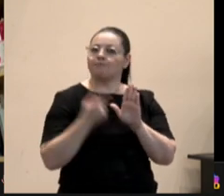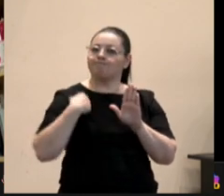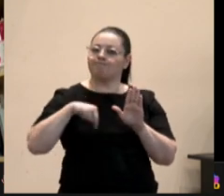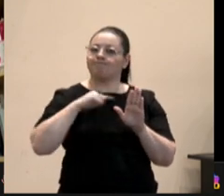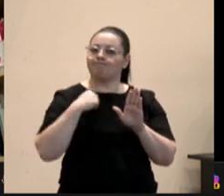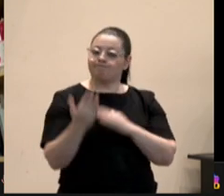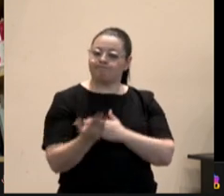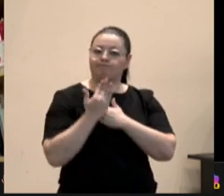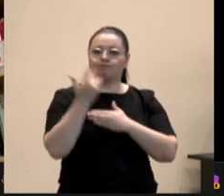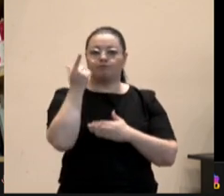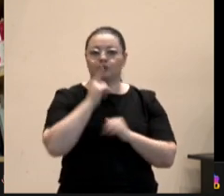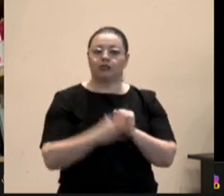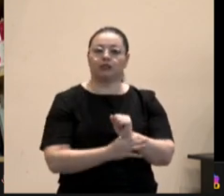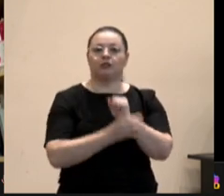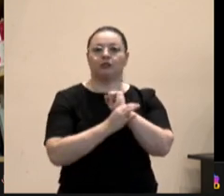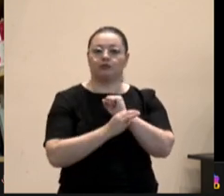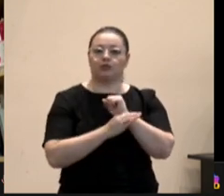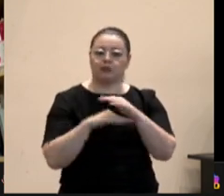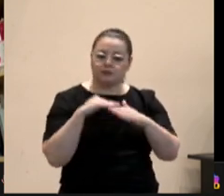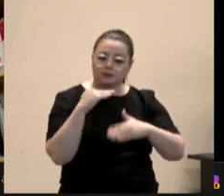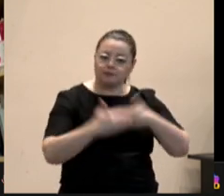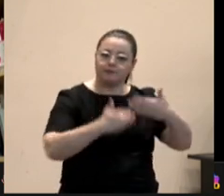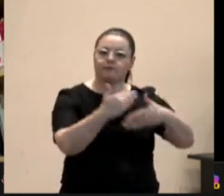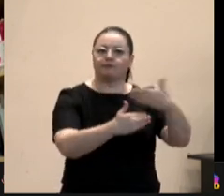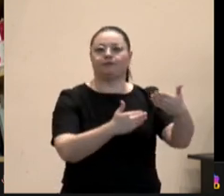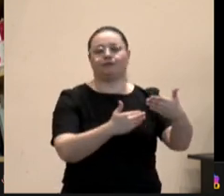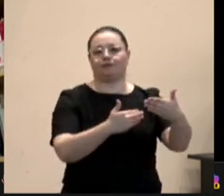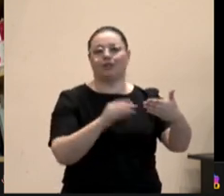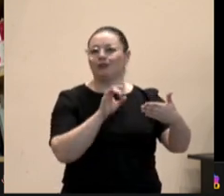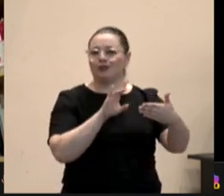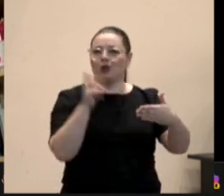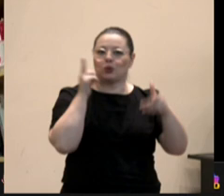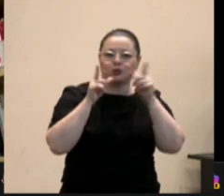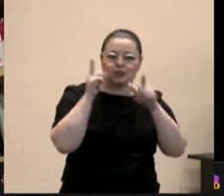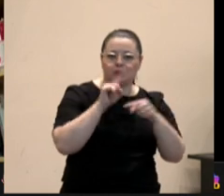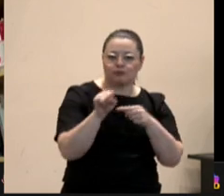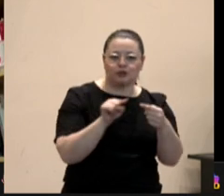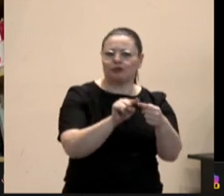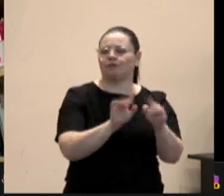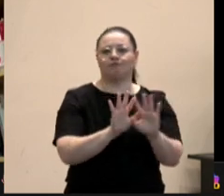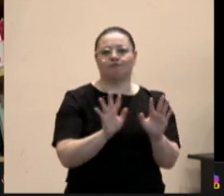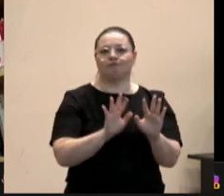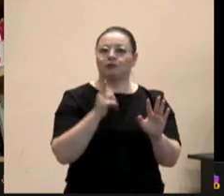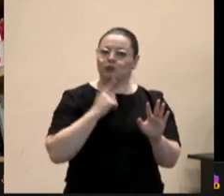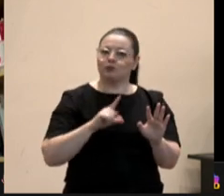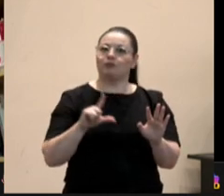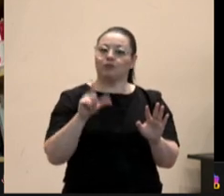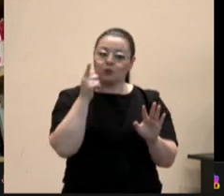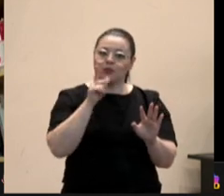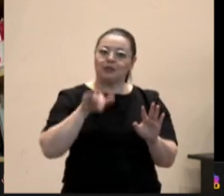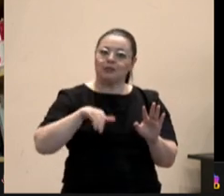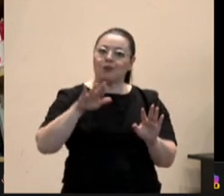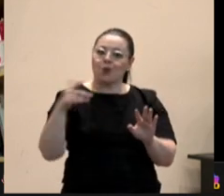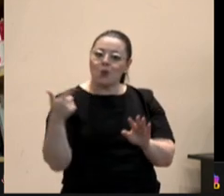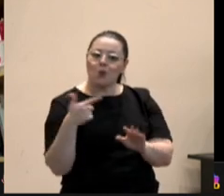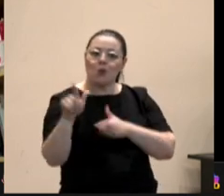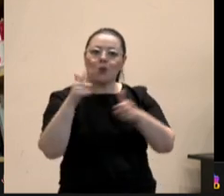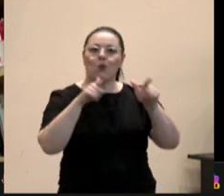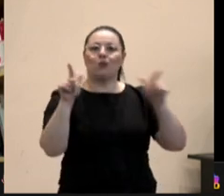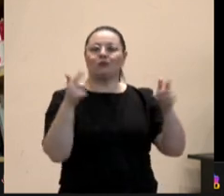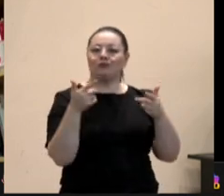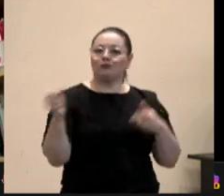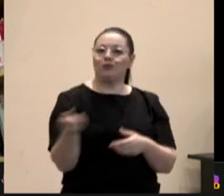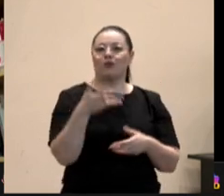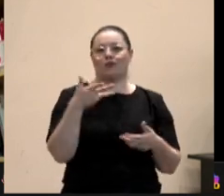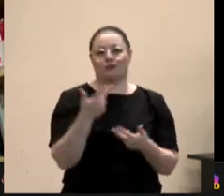avançar, não apenas nas metas, mas avançar naquilo que ainda não está posto, como aqui eu